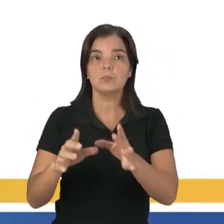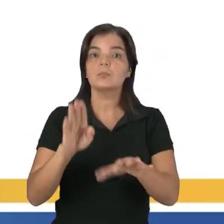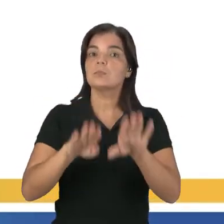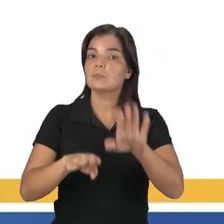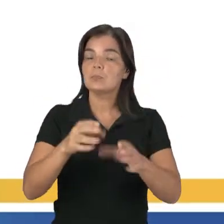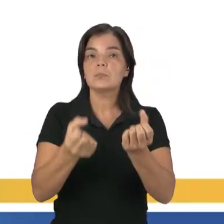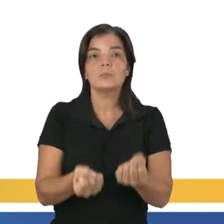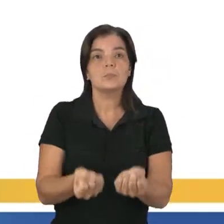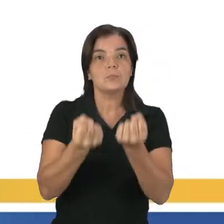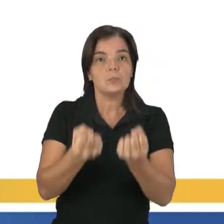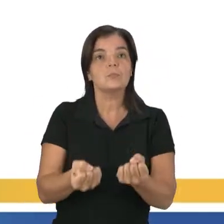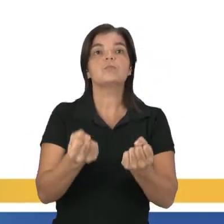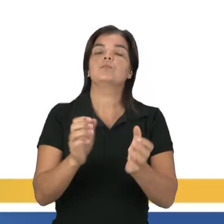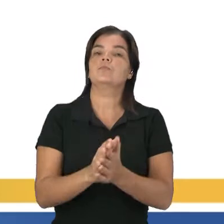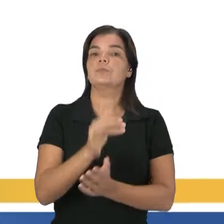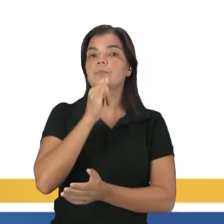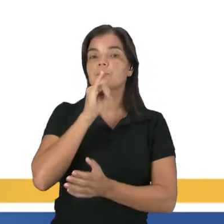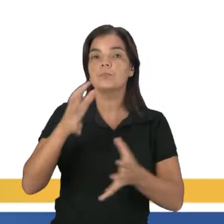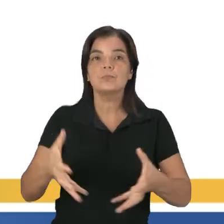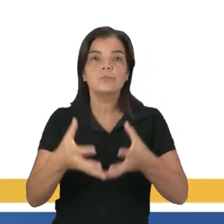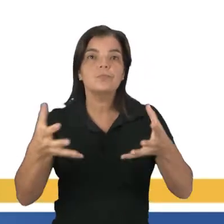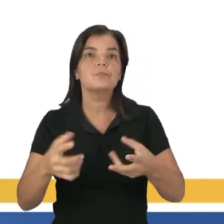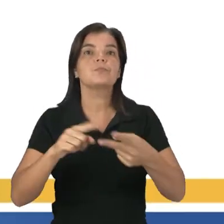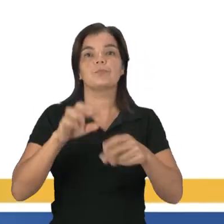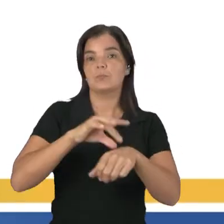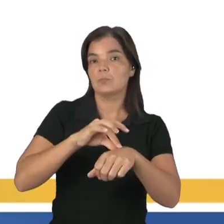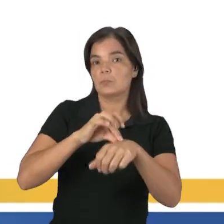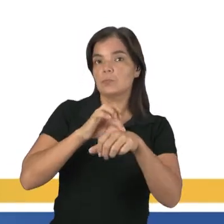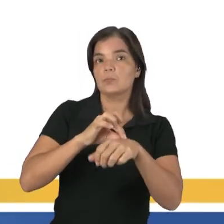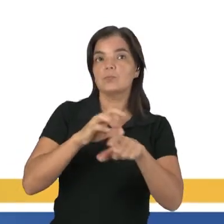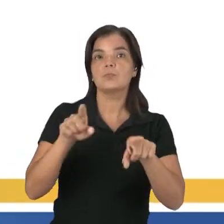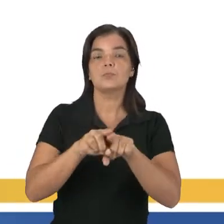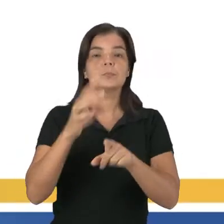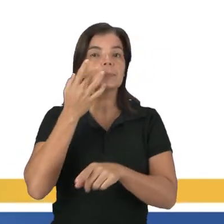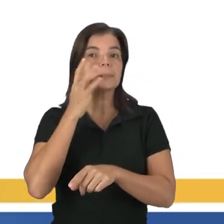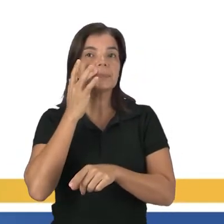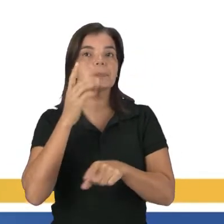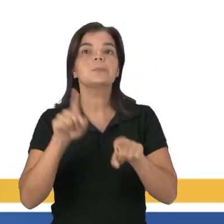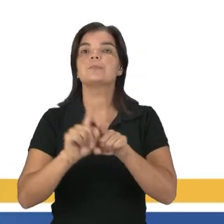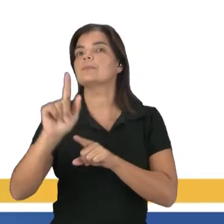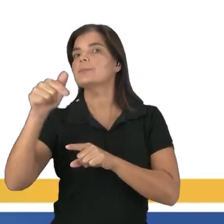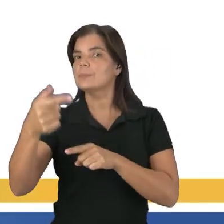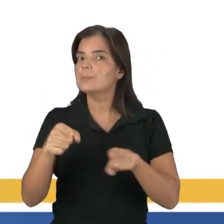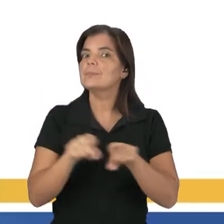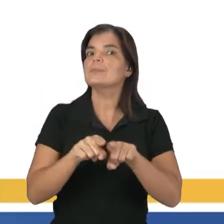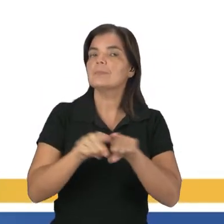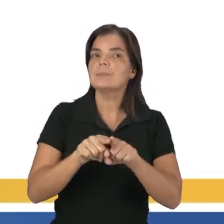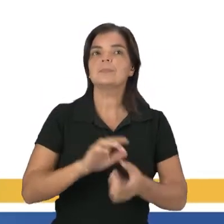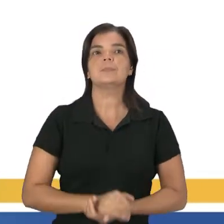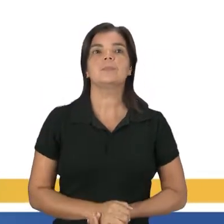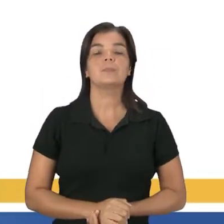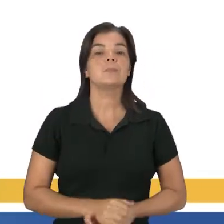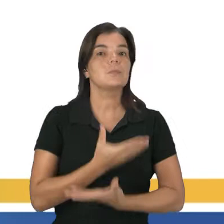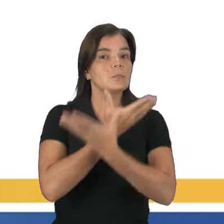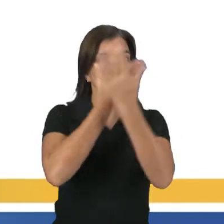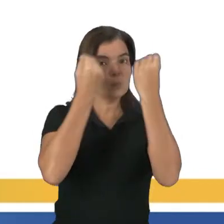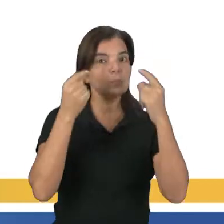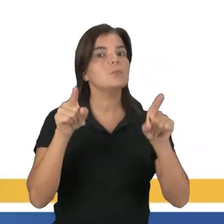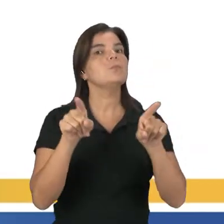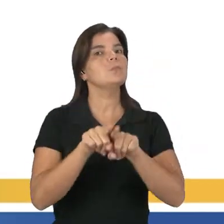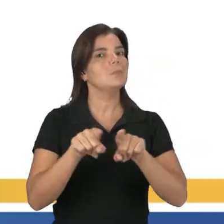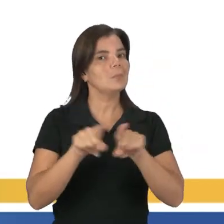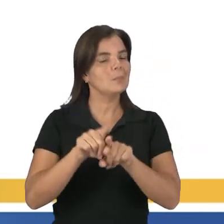de acordo com seu peso, como verdura, carne, ouro e entre outros, tá ok? E não esqueça